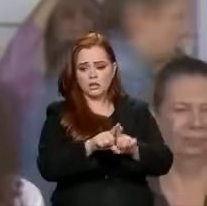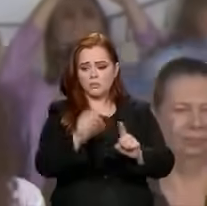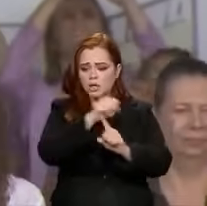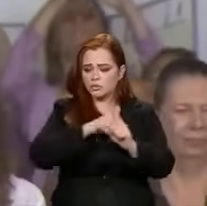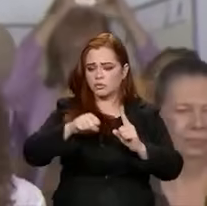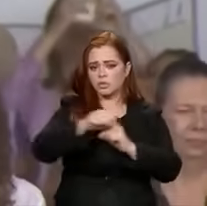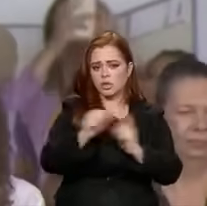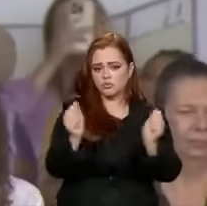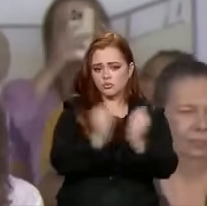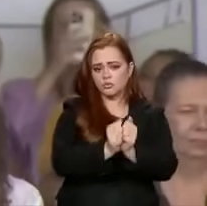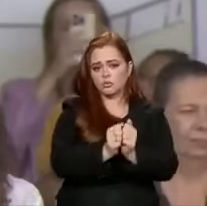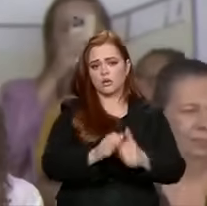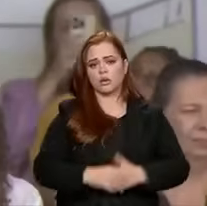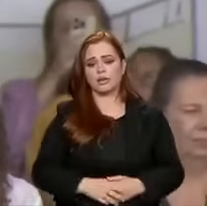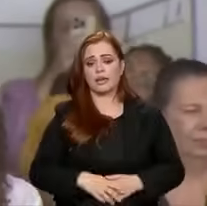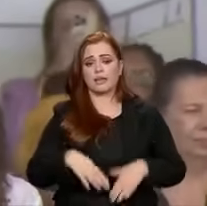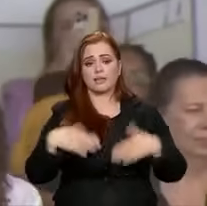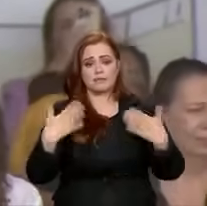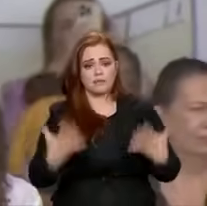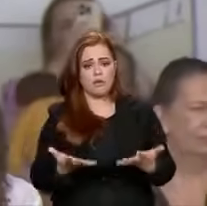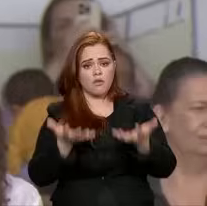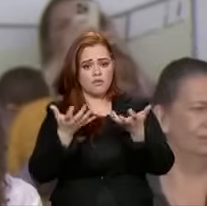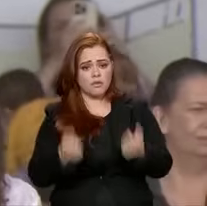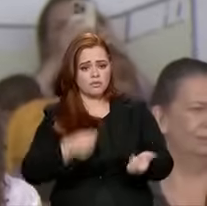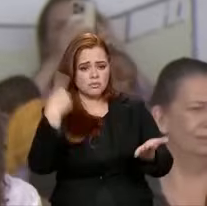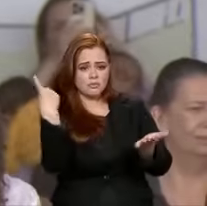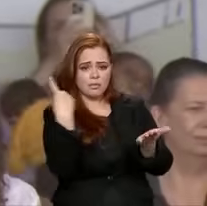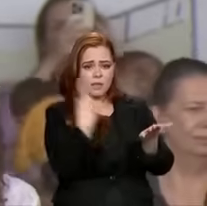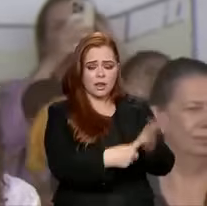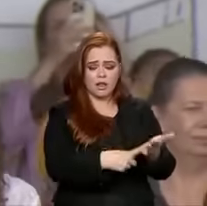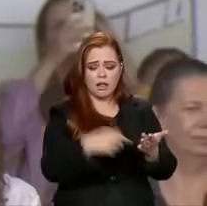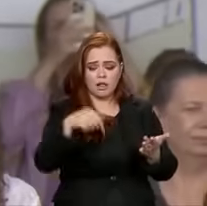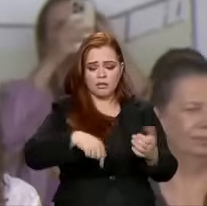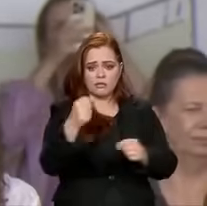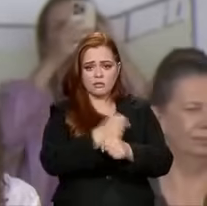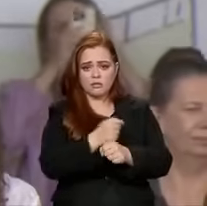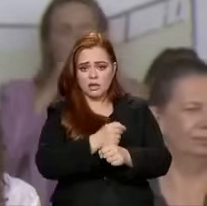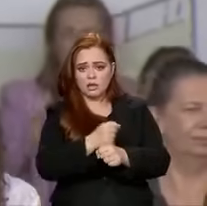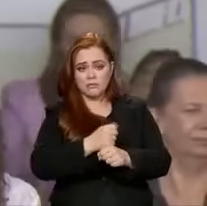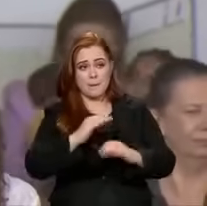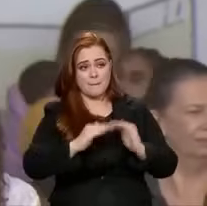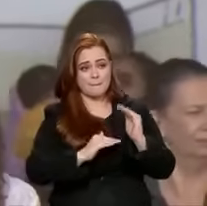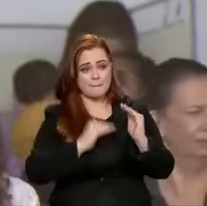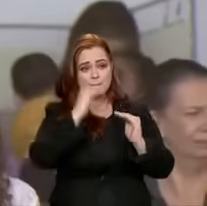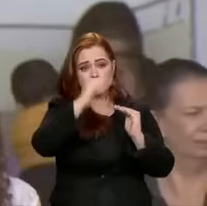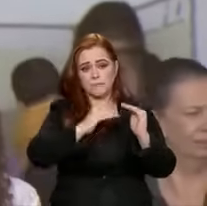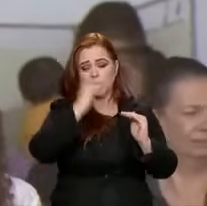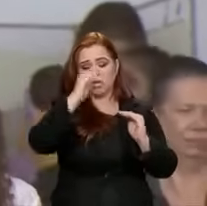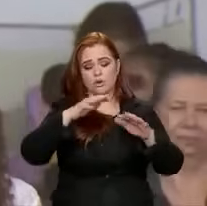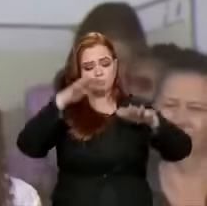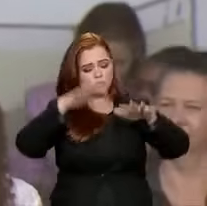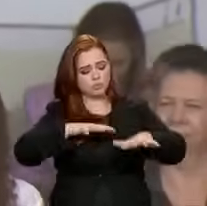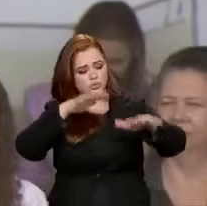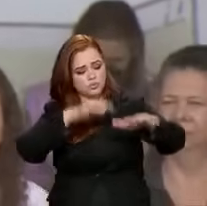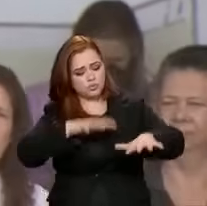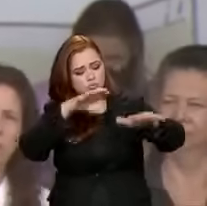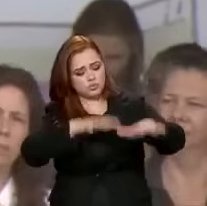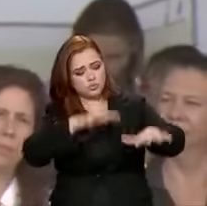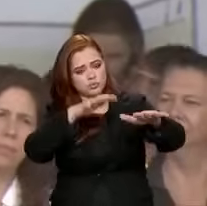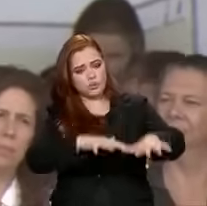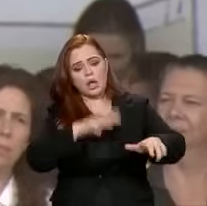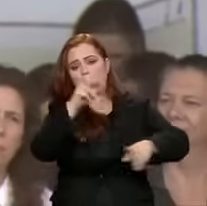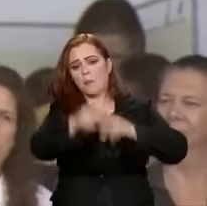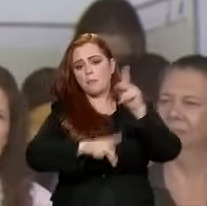então isso aqui vai marcar esse ano é a maior marcha a maior ação